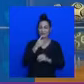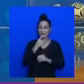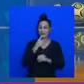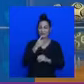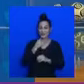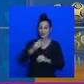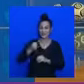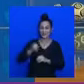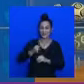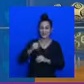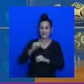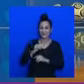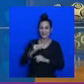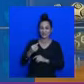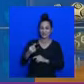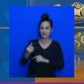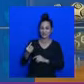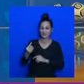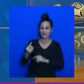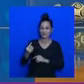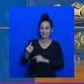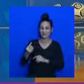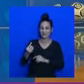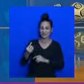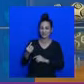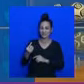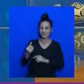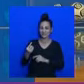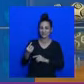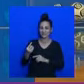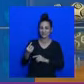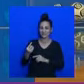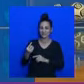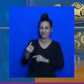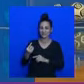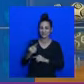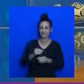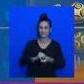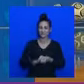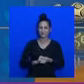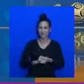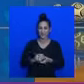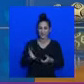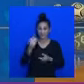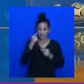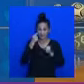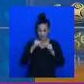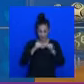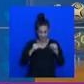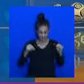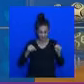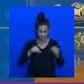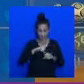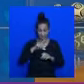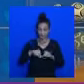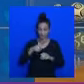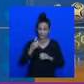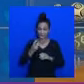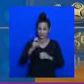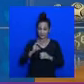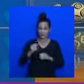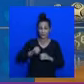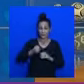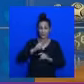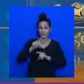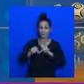vermelha 01. Vermelha 01. Vamos confirmar? As 15 dezenas sorteadas